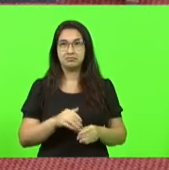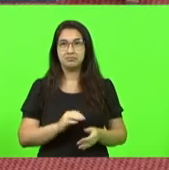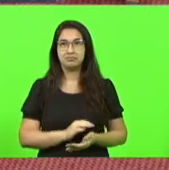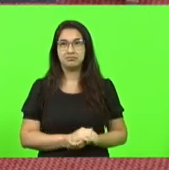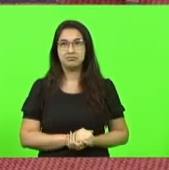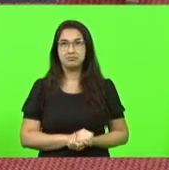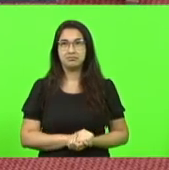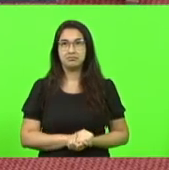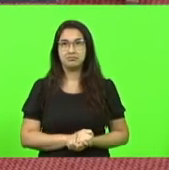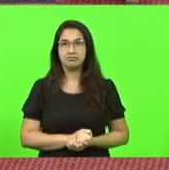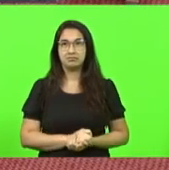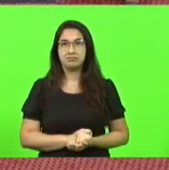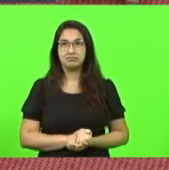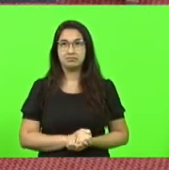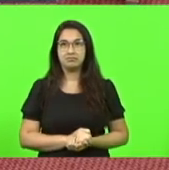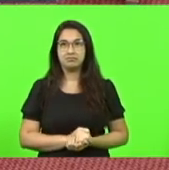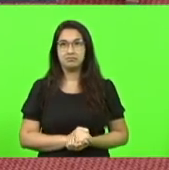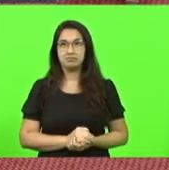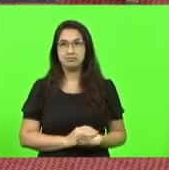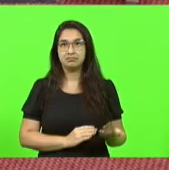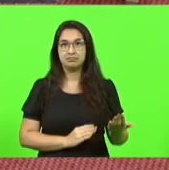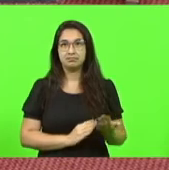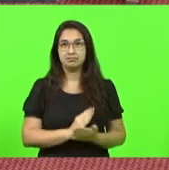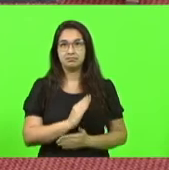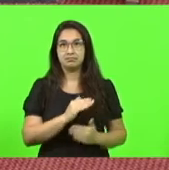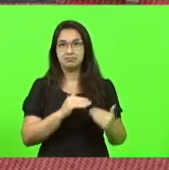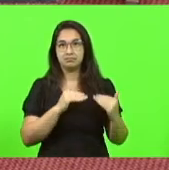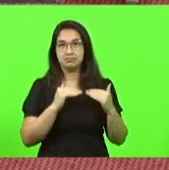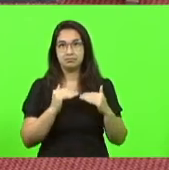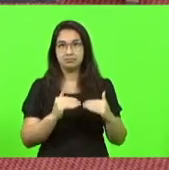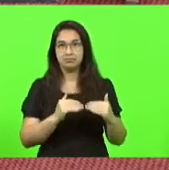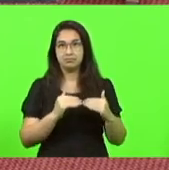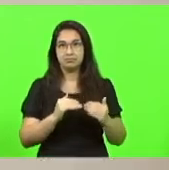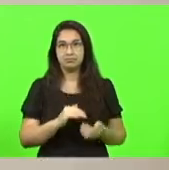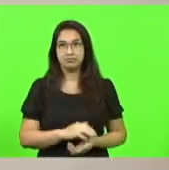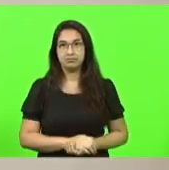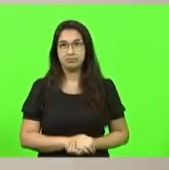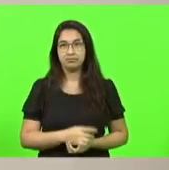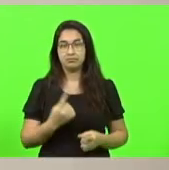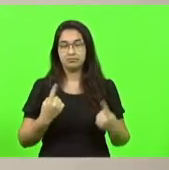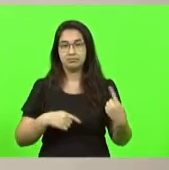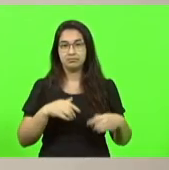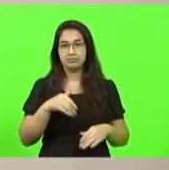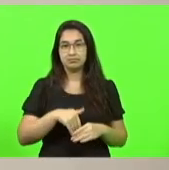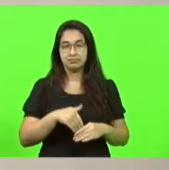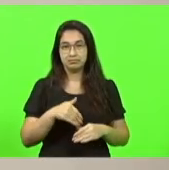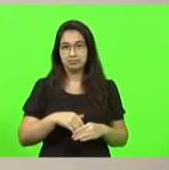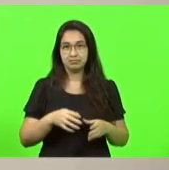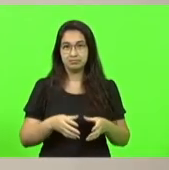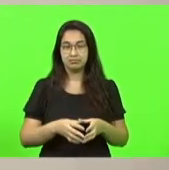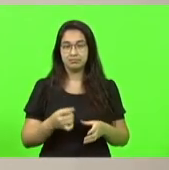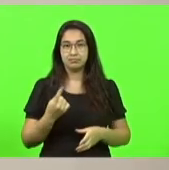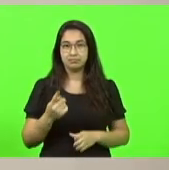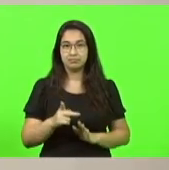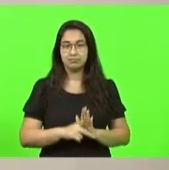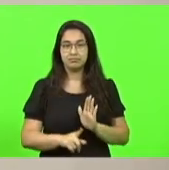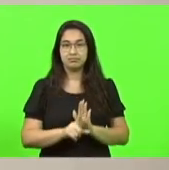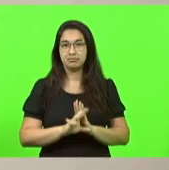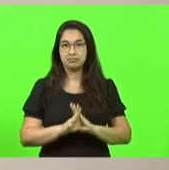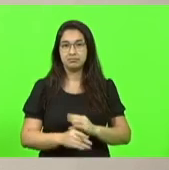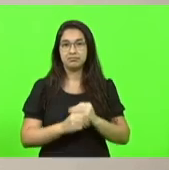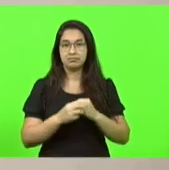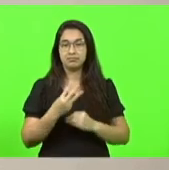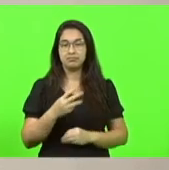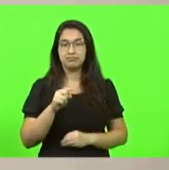aprovam, permaneçam como se encontram. Aprovado por unanimidade. Discussão e votação em primeiro turno do projeto de lei complementar 3